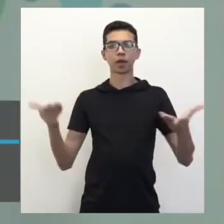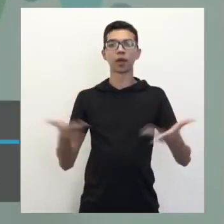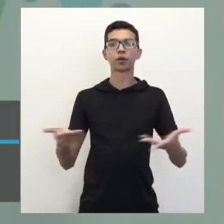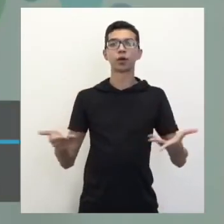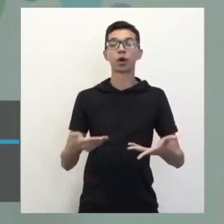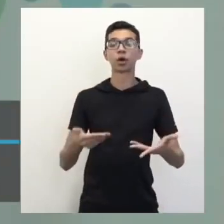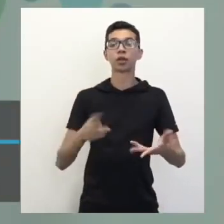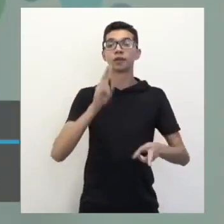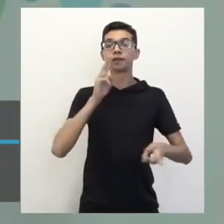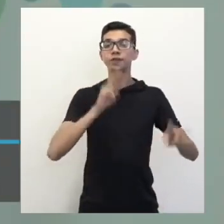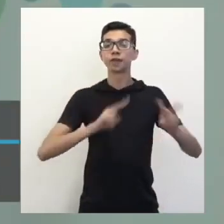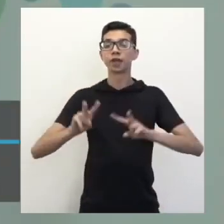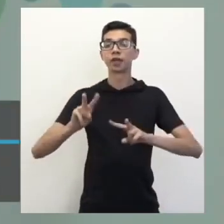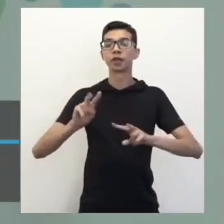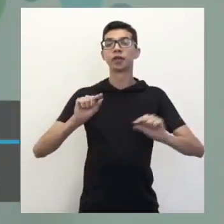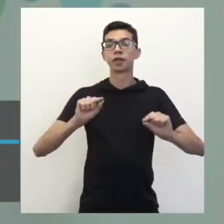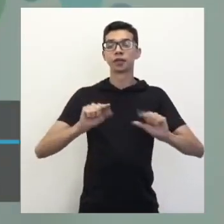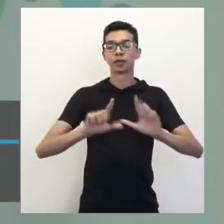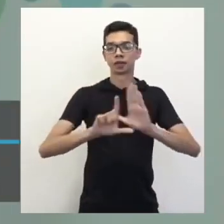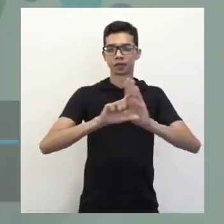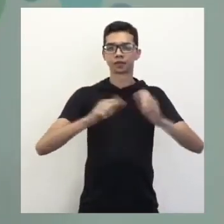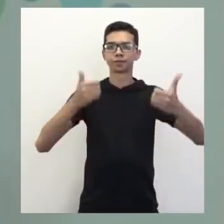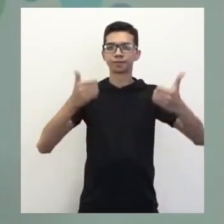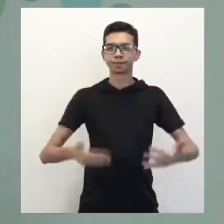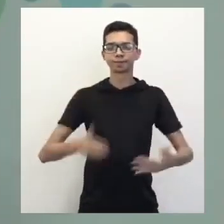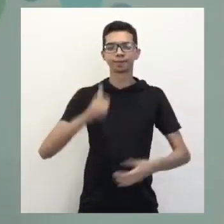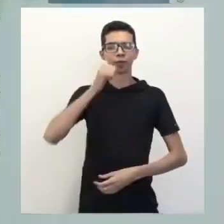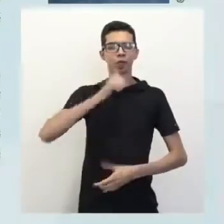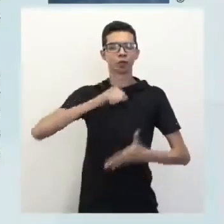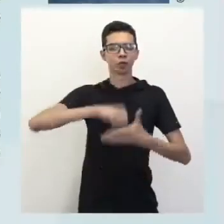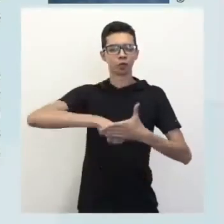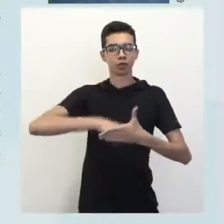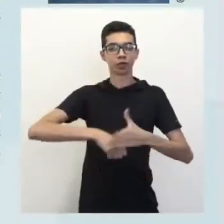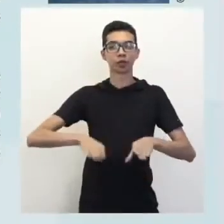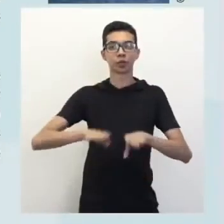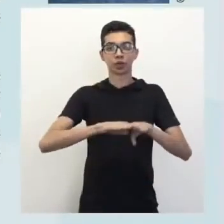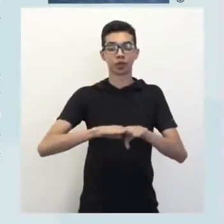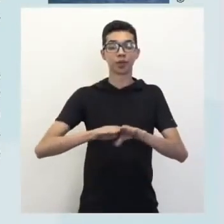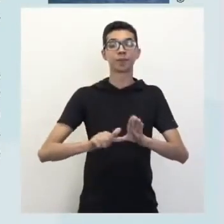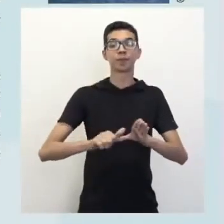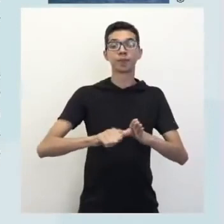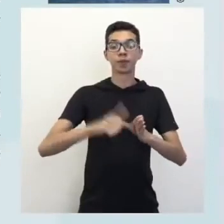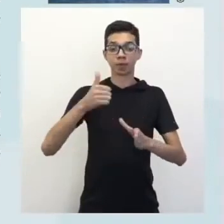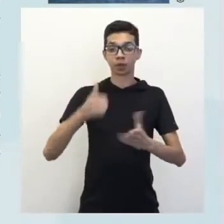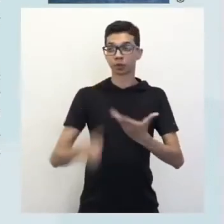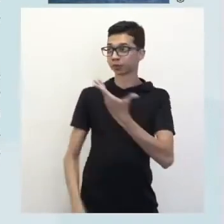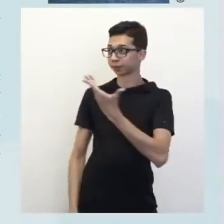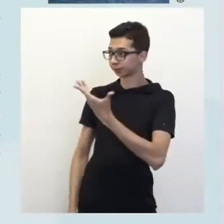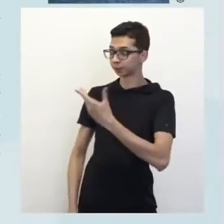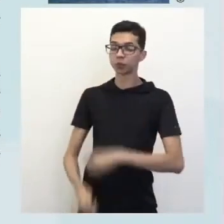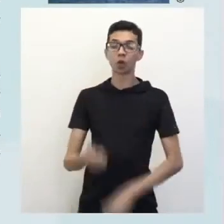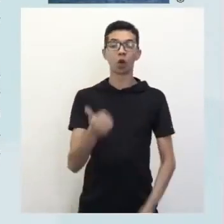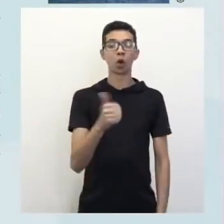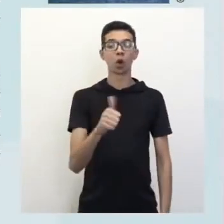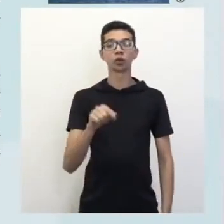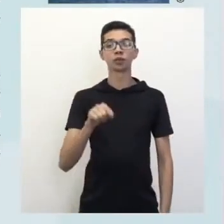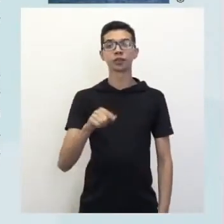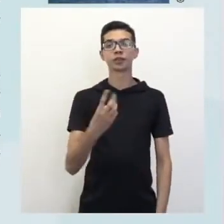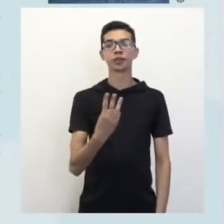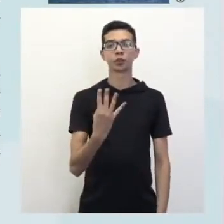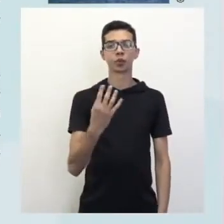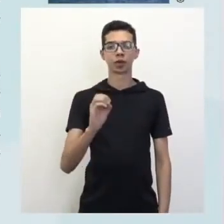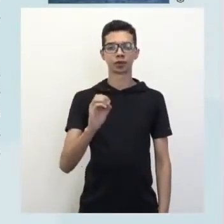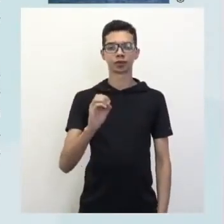que expressam essa luta da mulher pela igualdade. A primeira delas, que é a Lei número 11.340, de 7 de agosto de